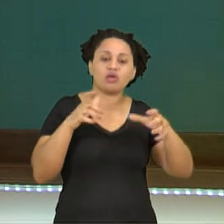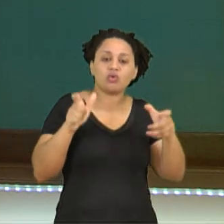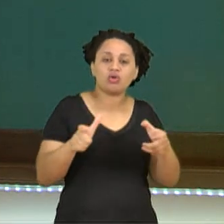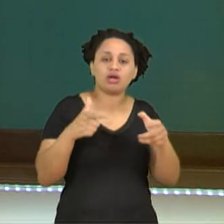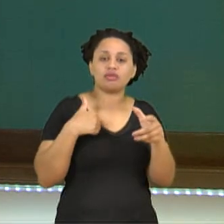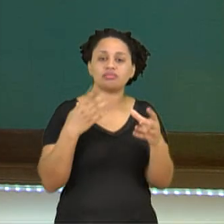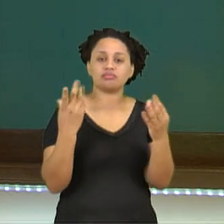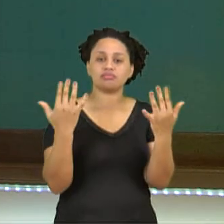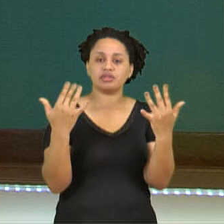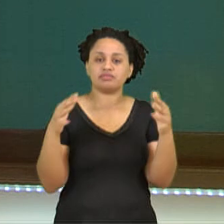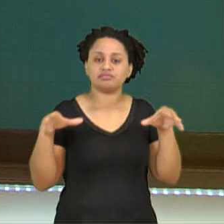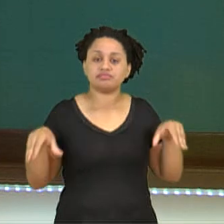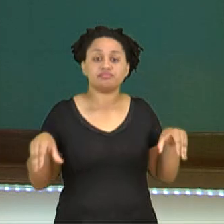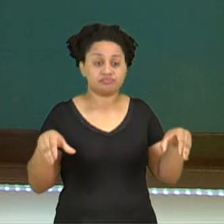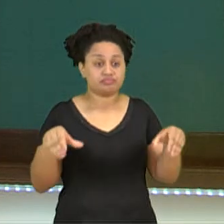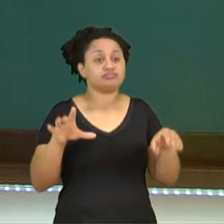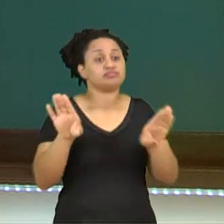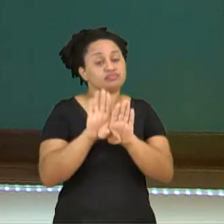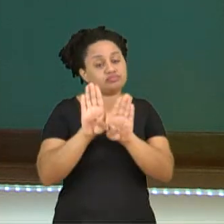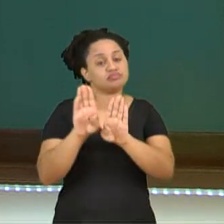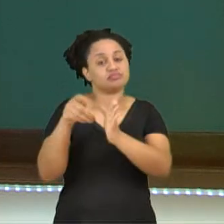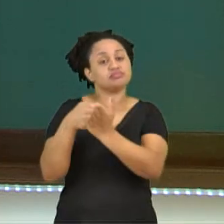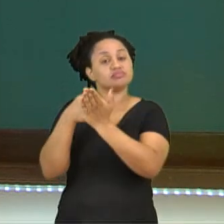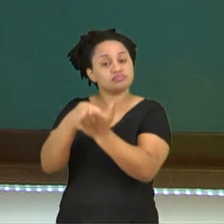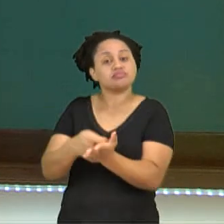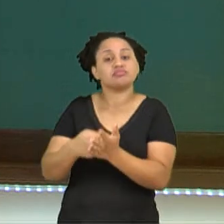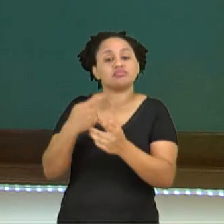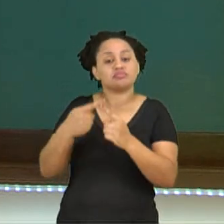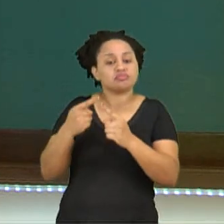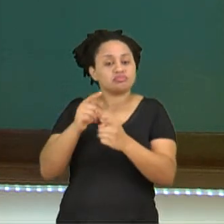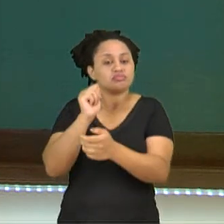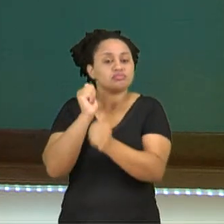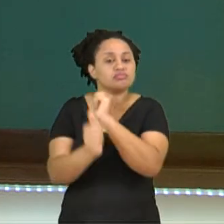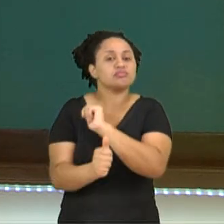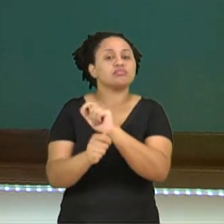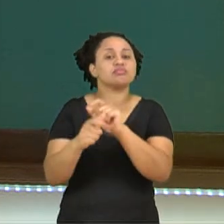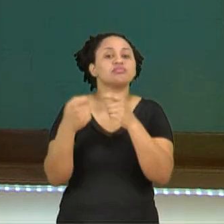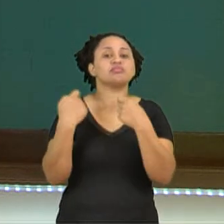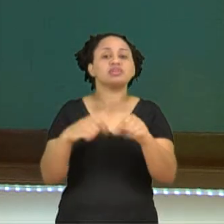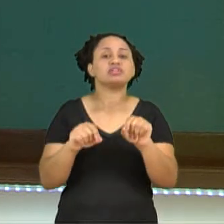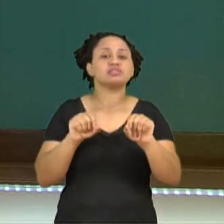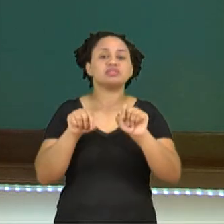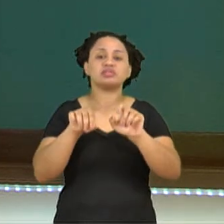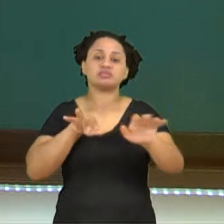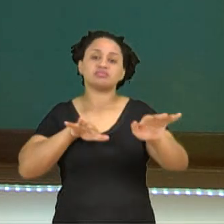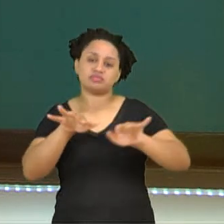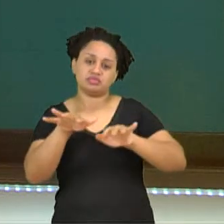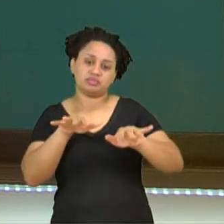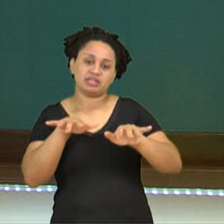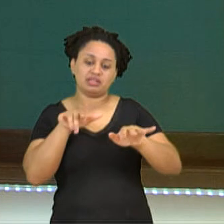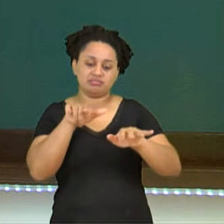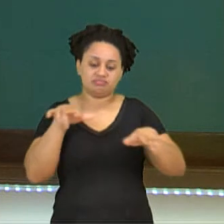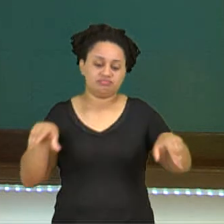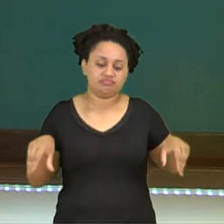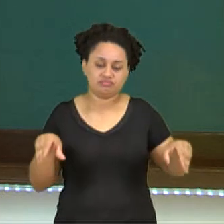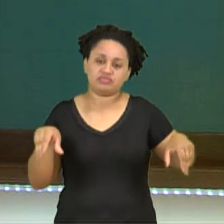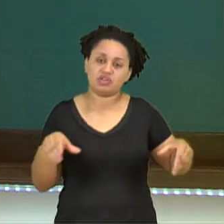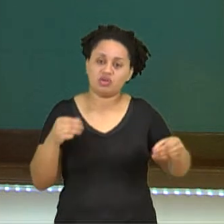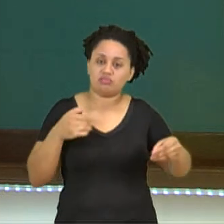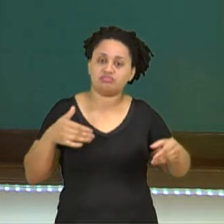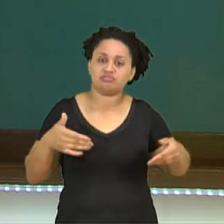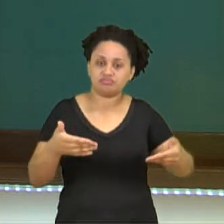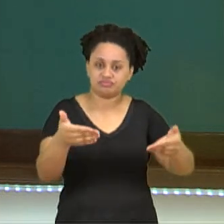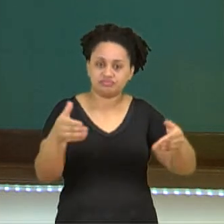é uma obrigatoriedade, porque o atleta ele vai ter que movimentar essa cadeira. A